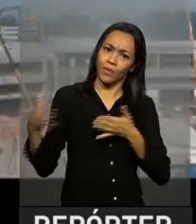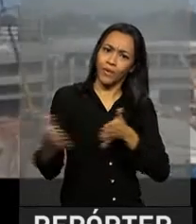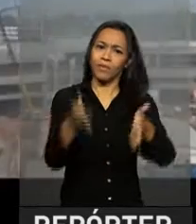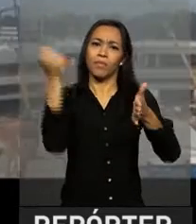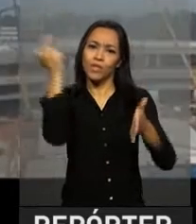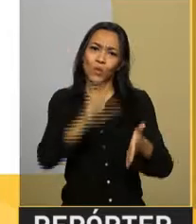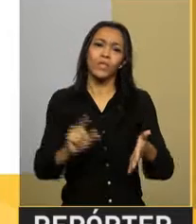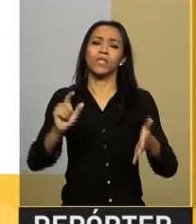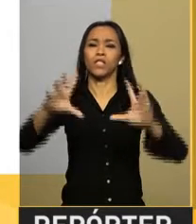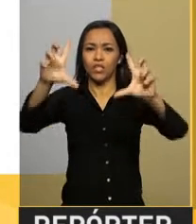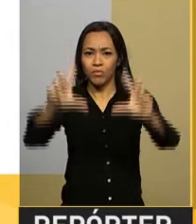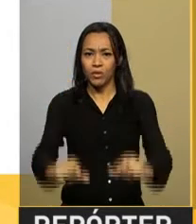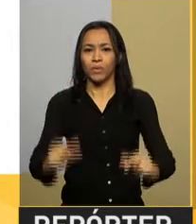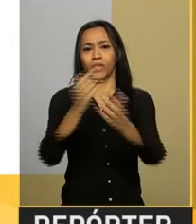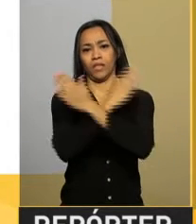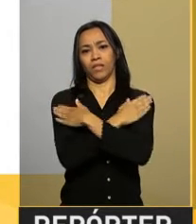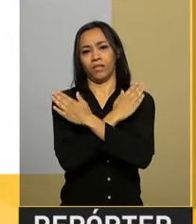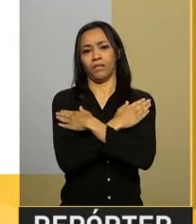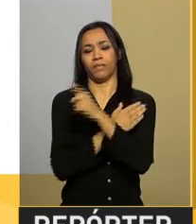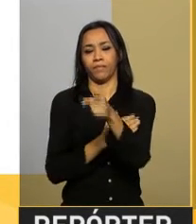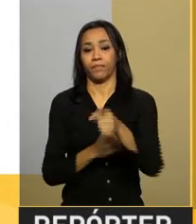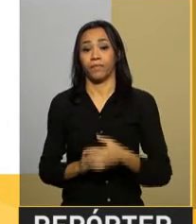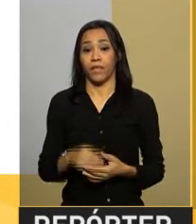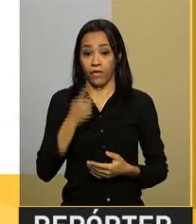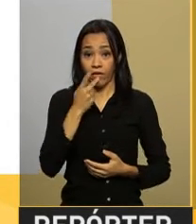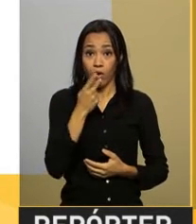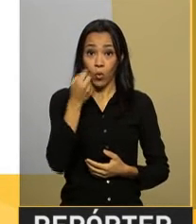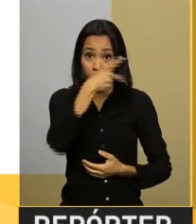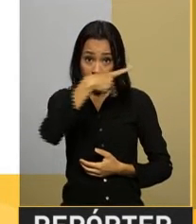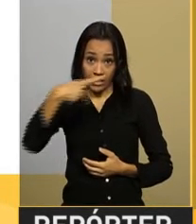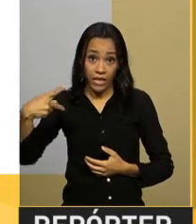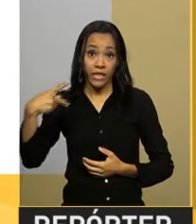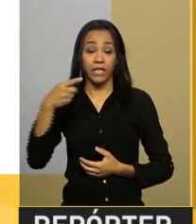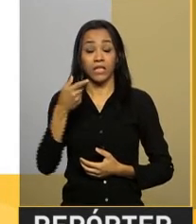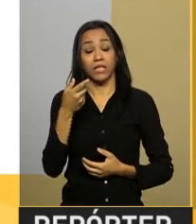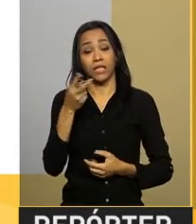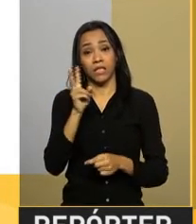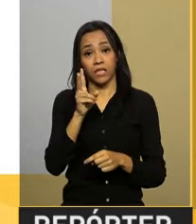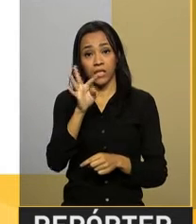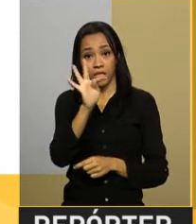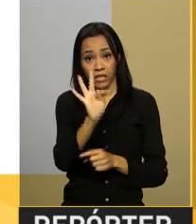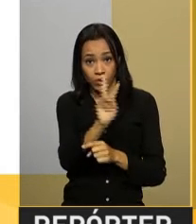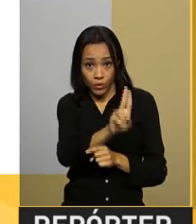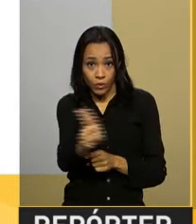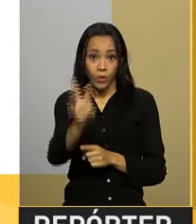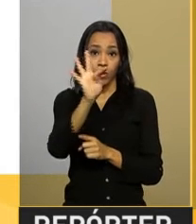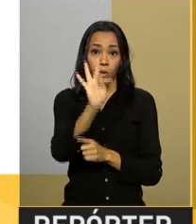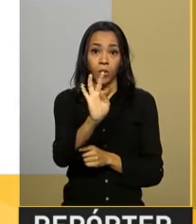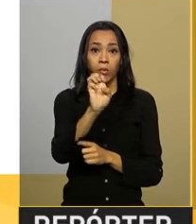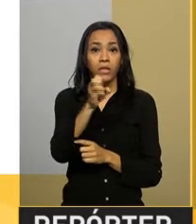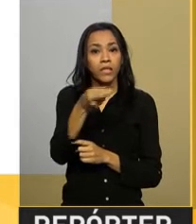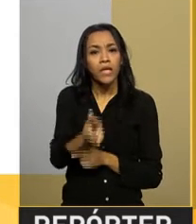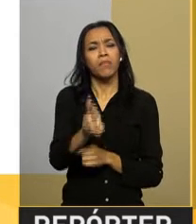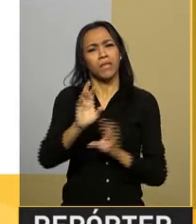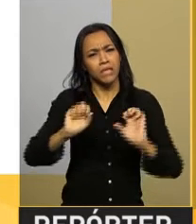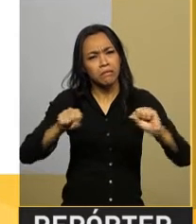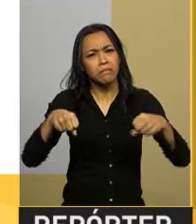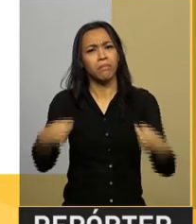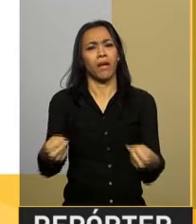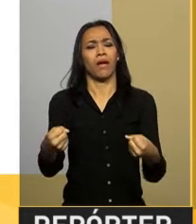vencer o desemprego. O governo do presidente Temer está envolvido, empenhado em